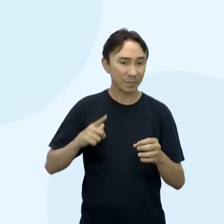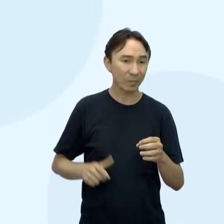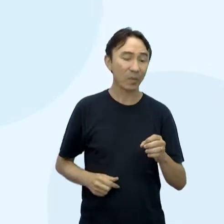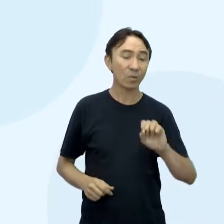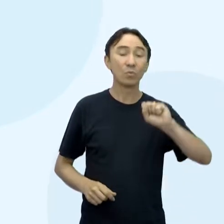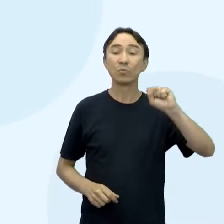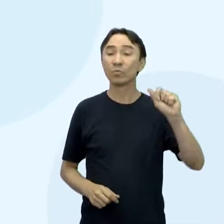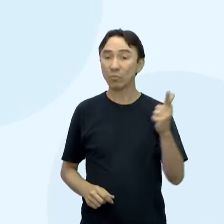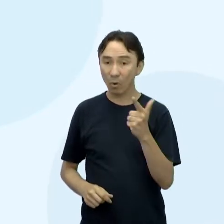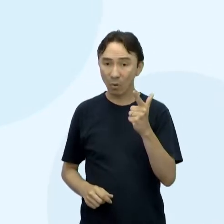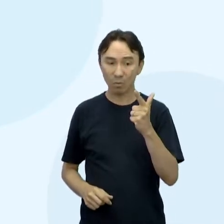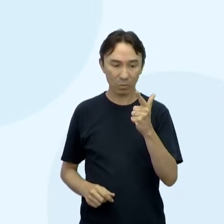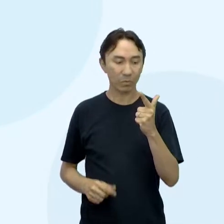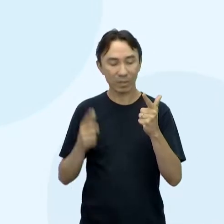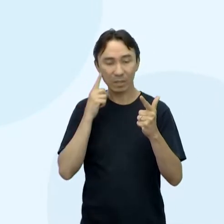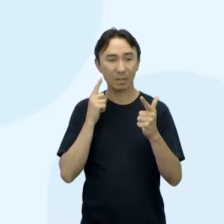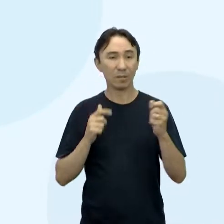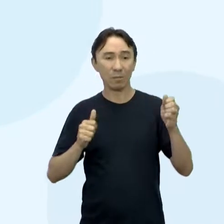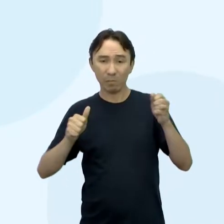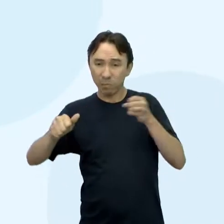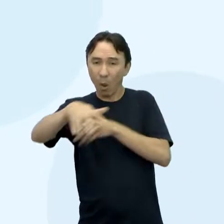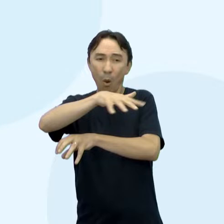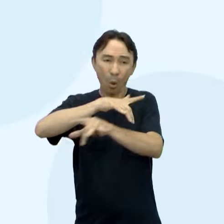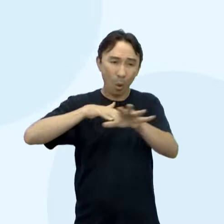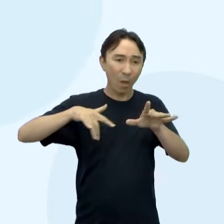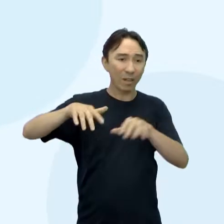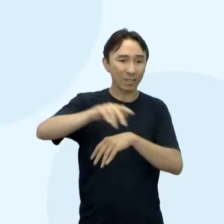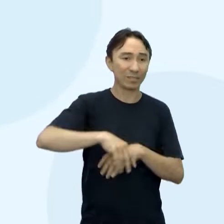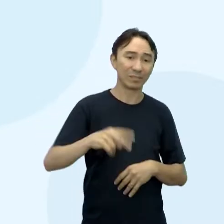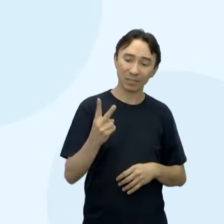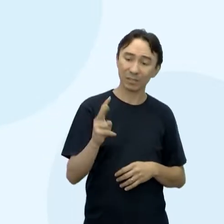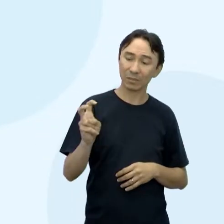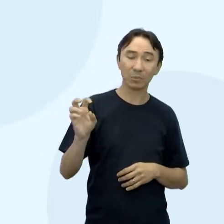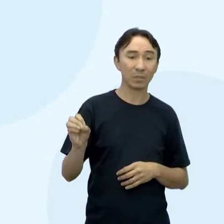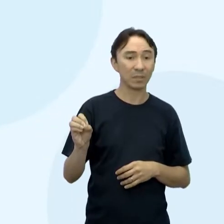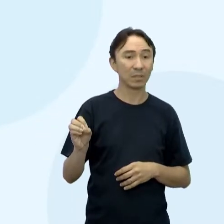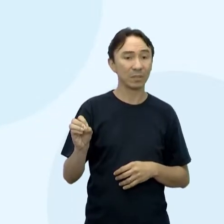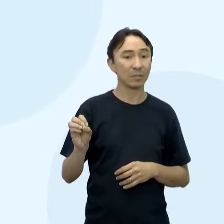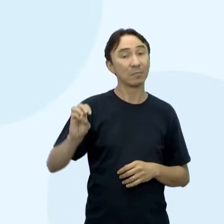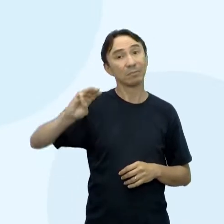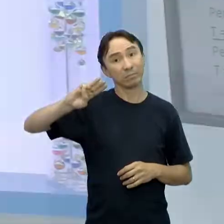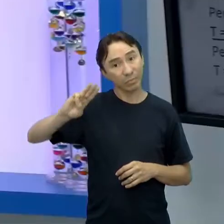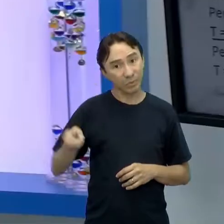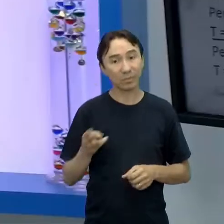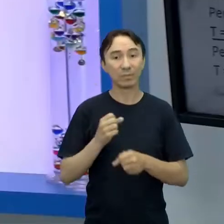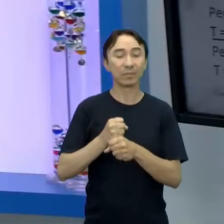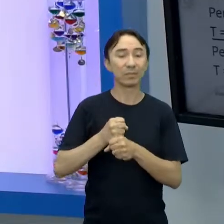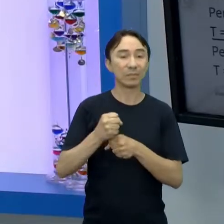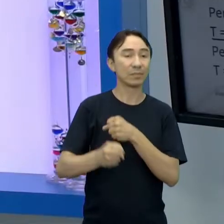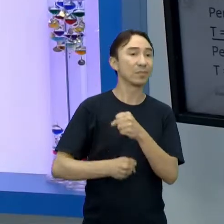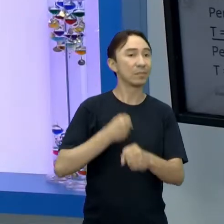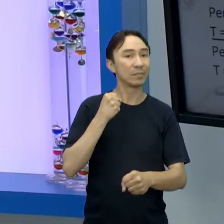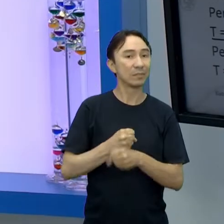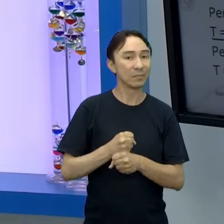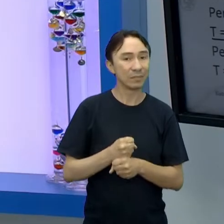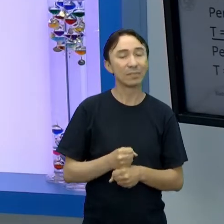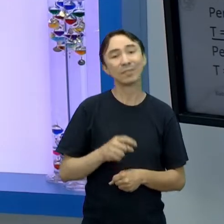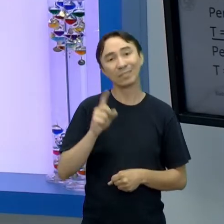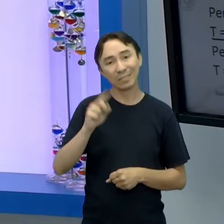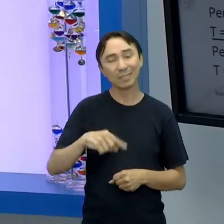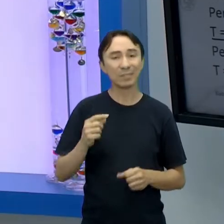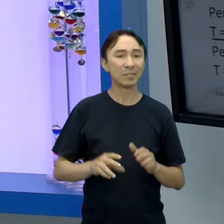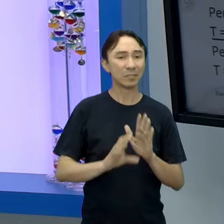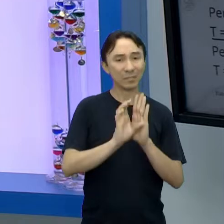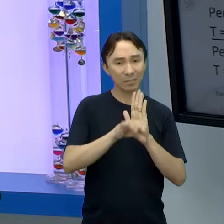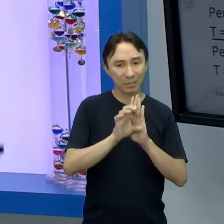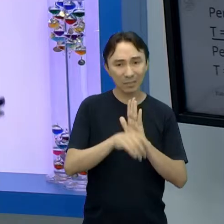E a frequência é o inverso do período, ou o período é o inverso da frequência. Esses conceitos é importante, né, Gibalina,